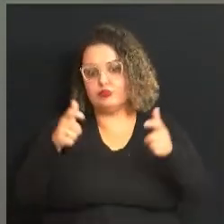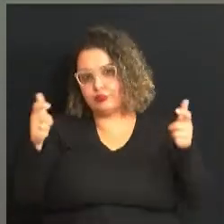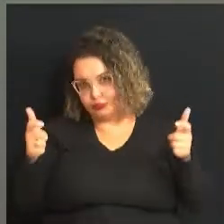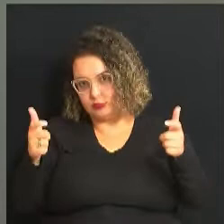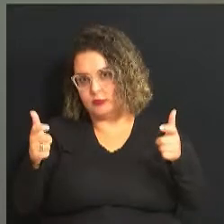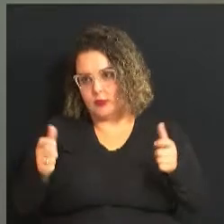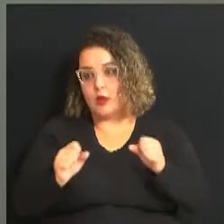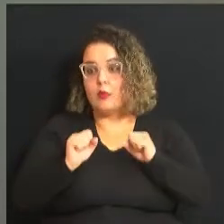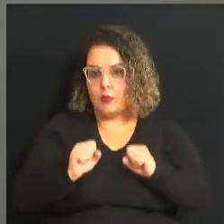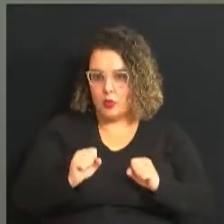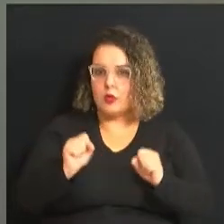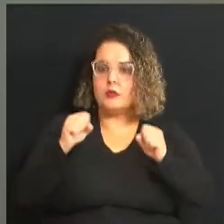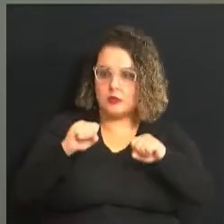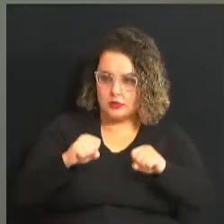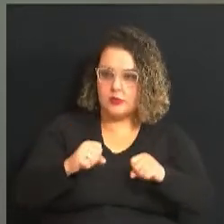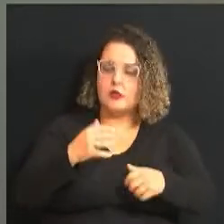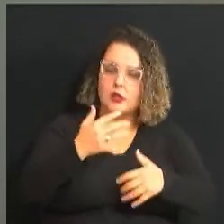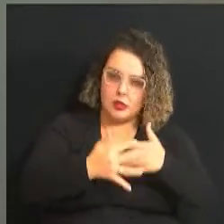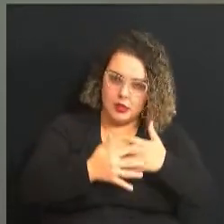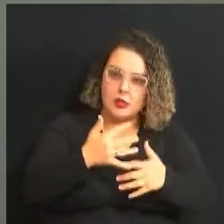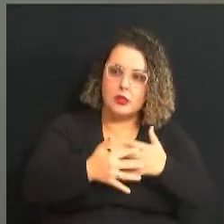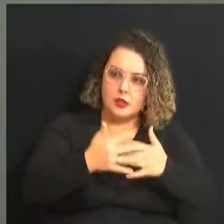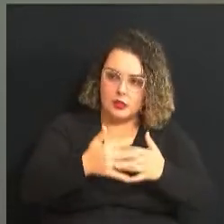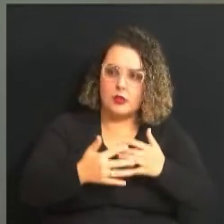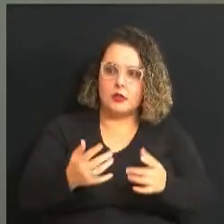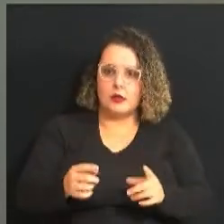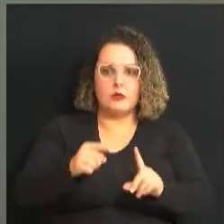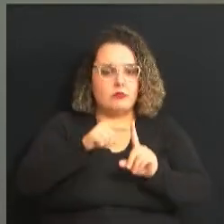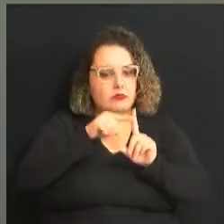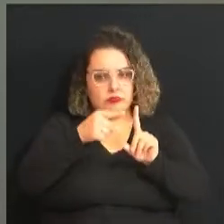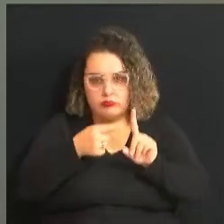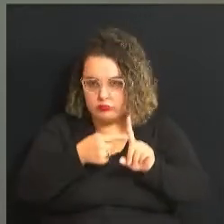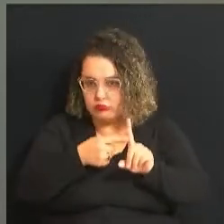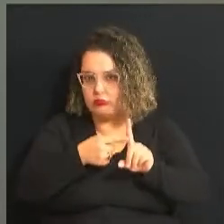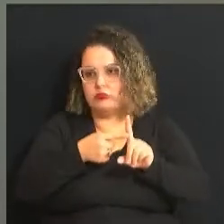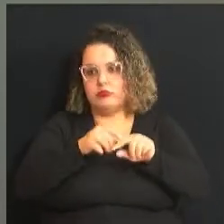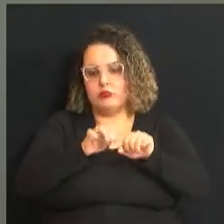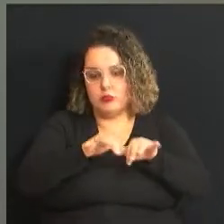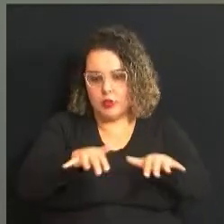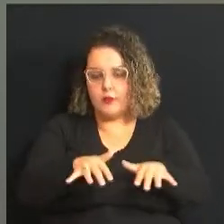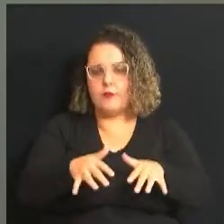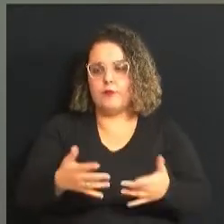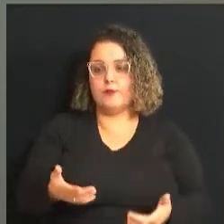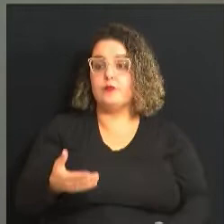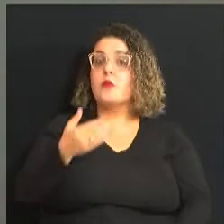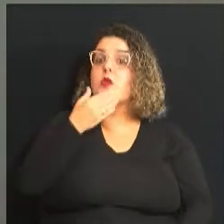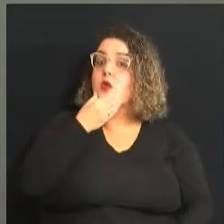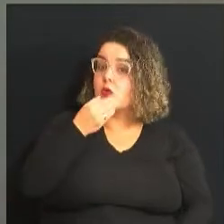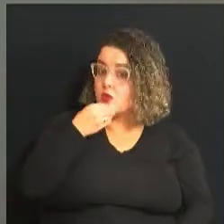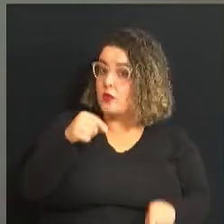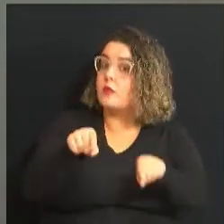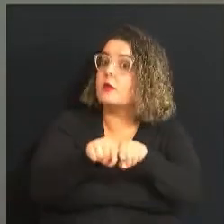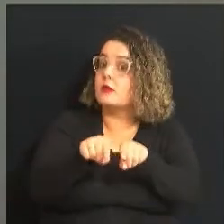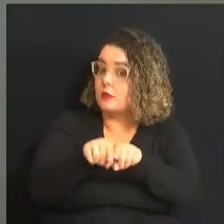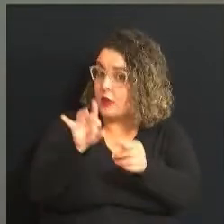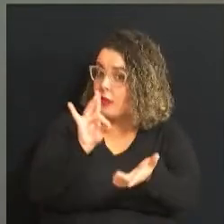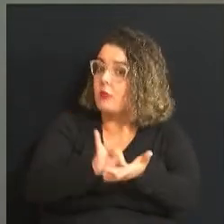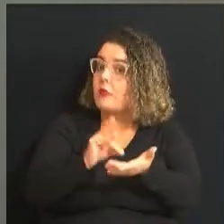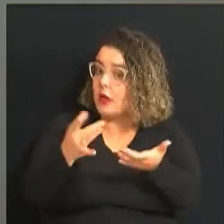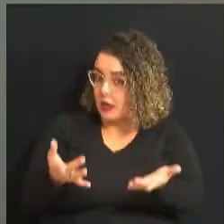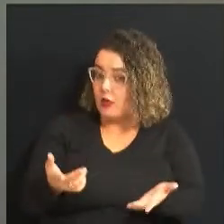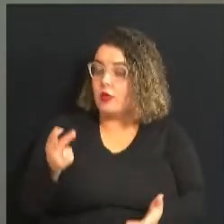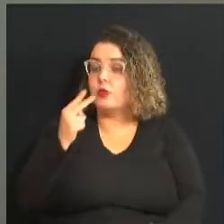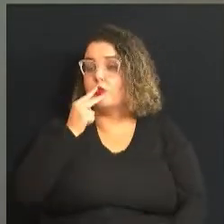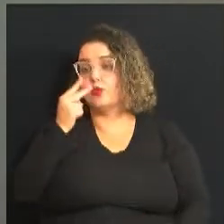pode sim interferir na ovulação, na fertilização. E no homem, isso também é uma realidade, né? O tabagismo,